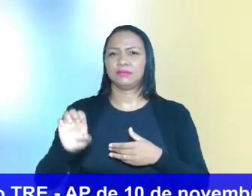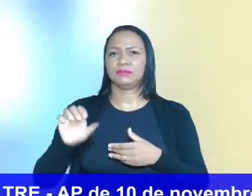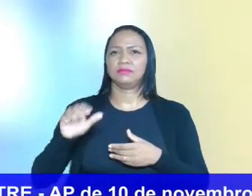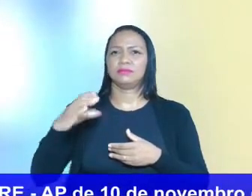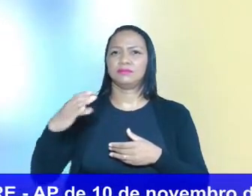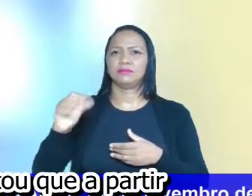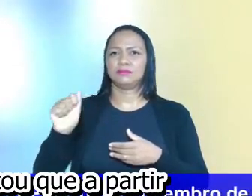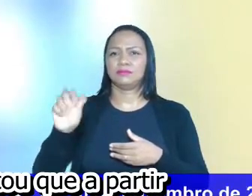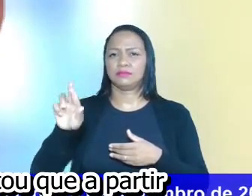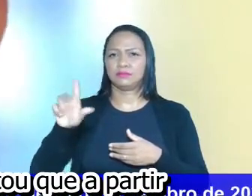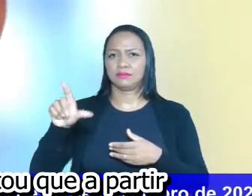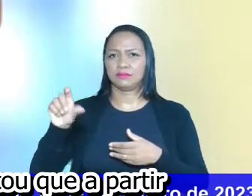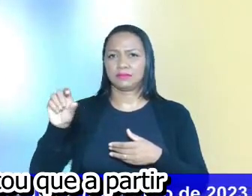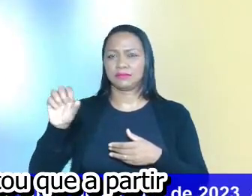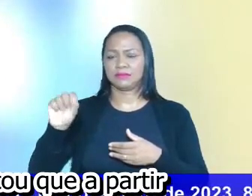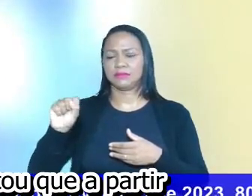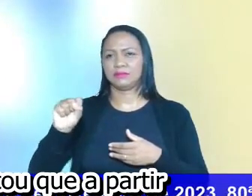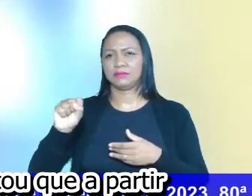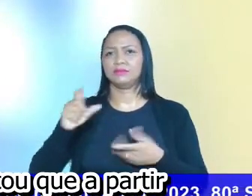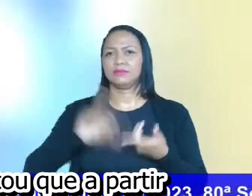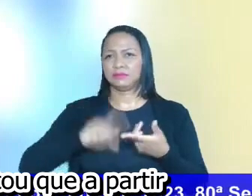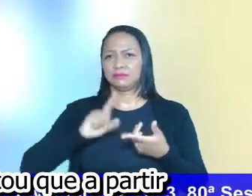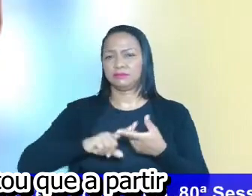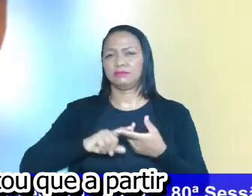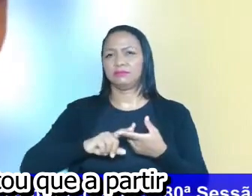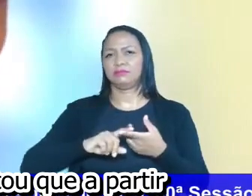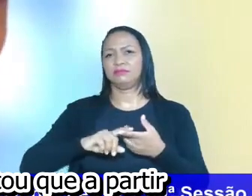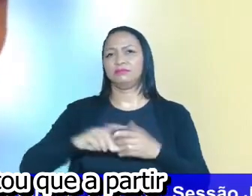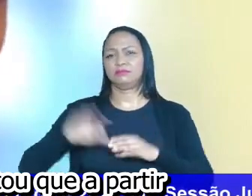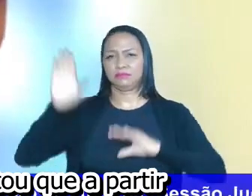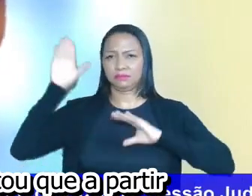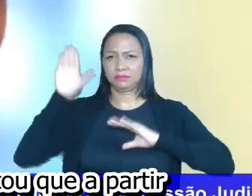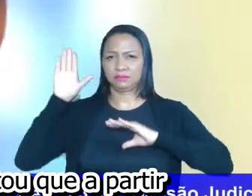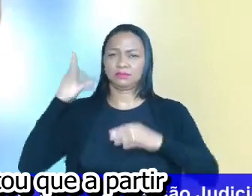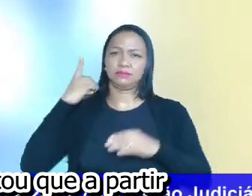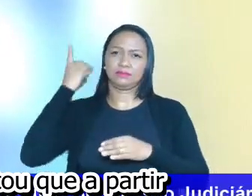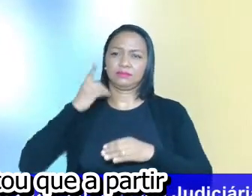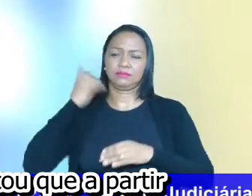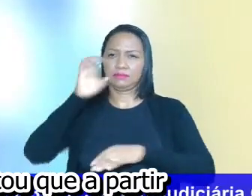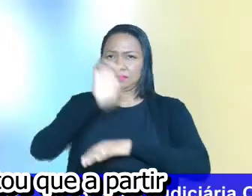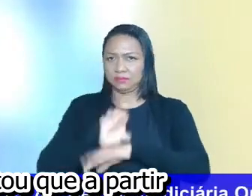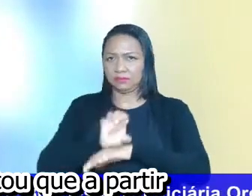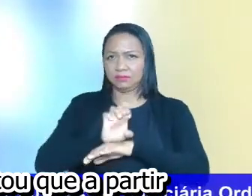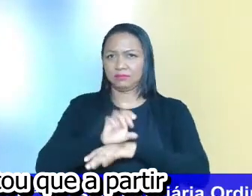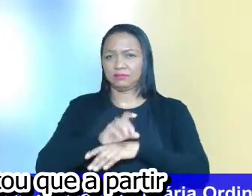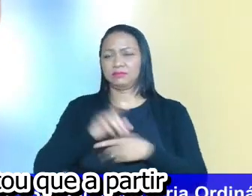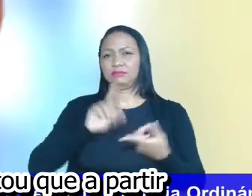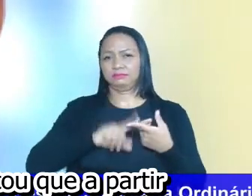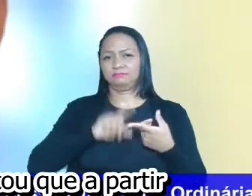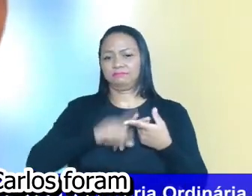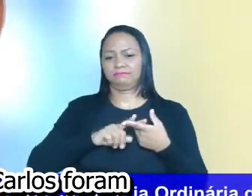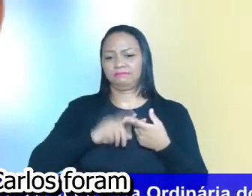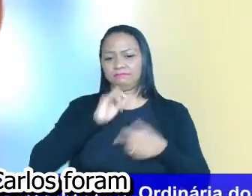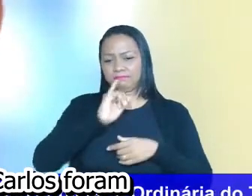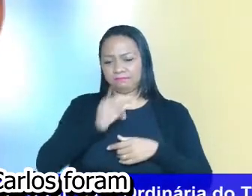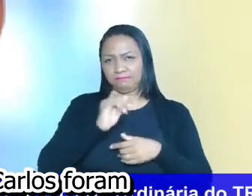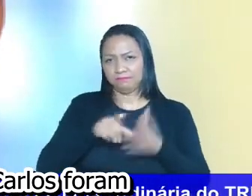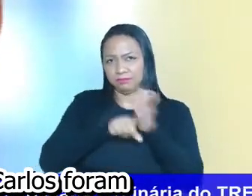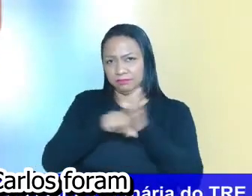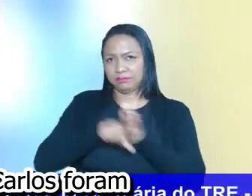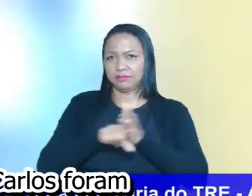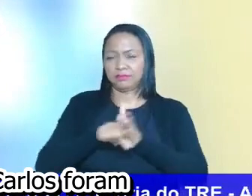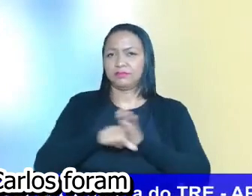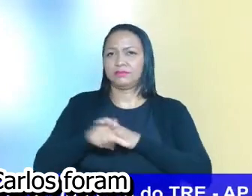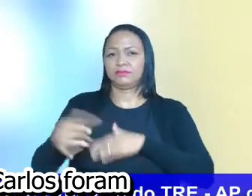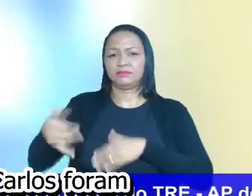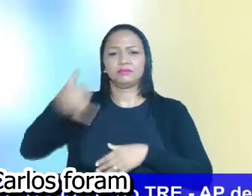Adriano, este último candidato ao cargo de deputado estadual. Relatou que, a partir da análise dos